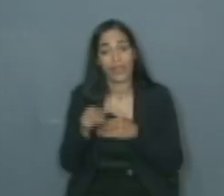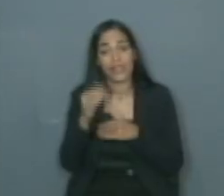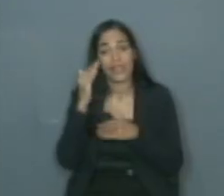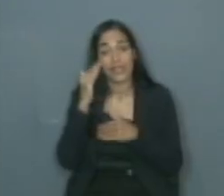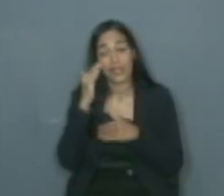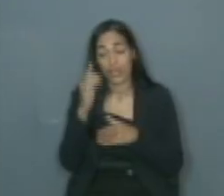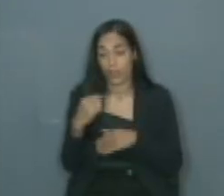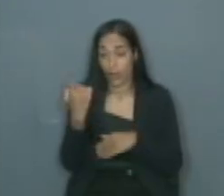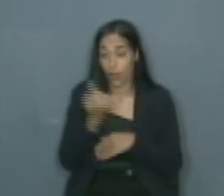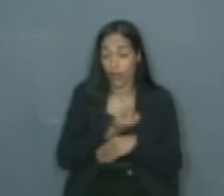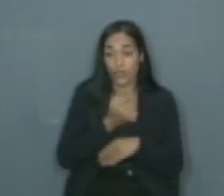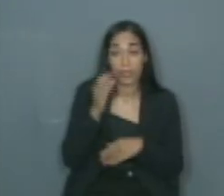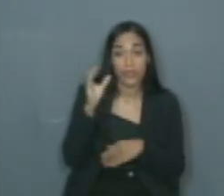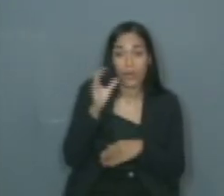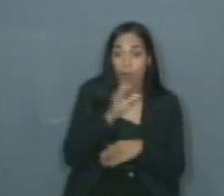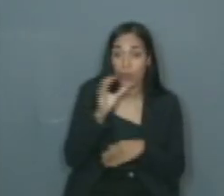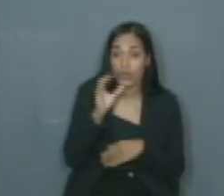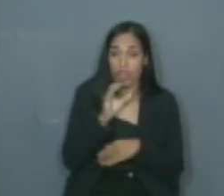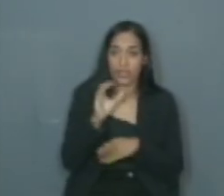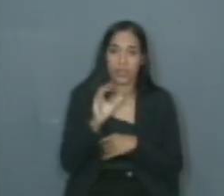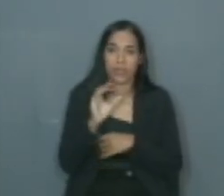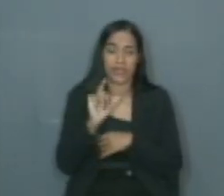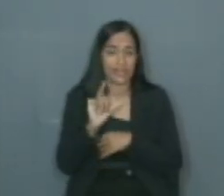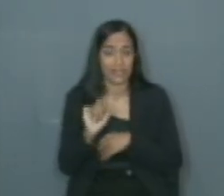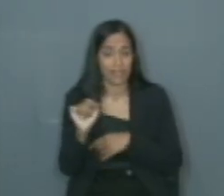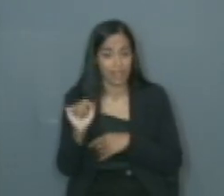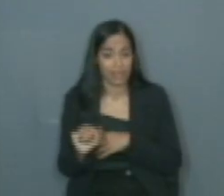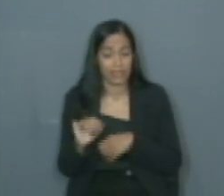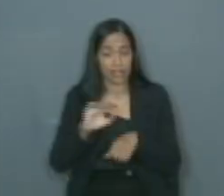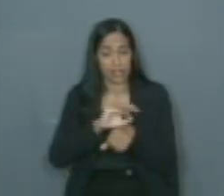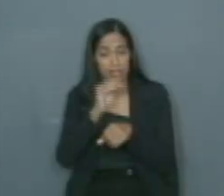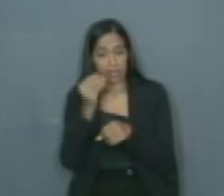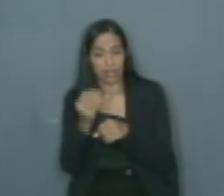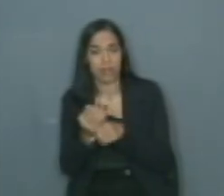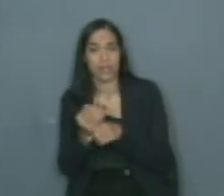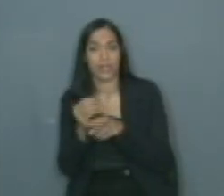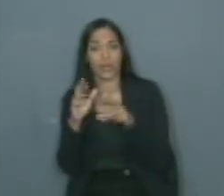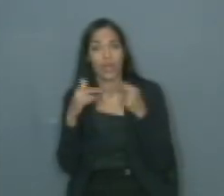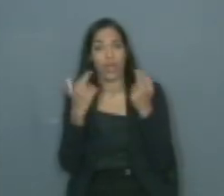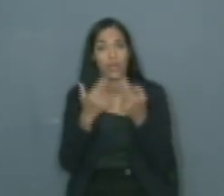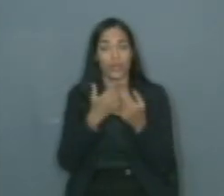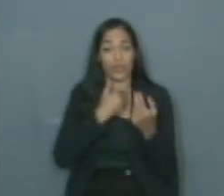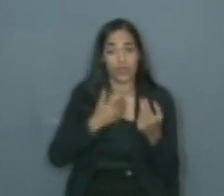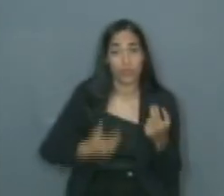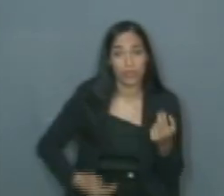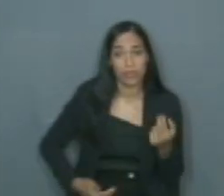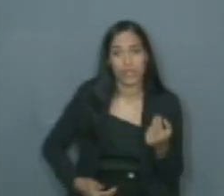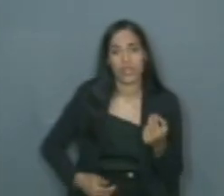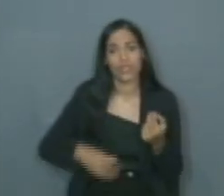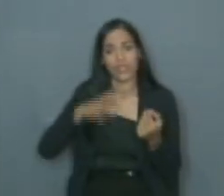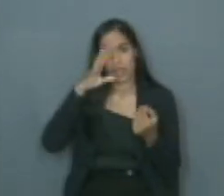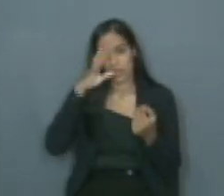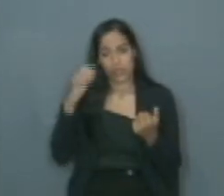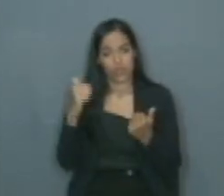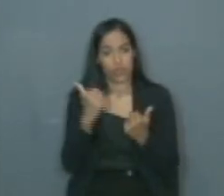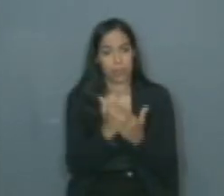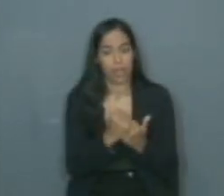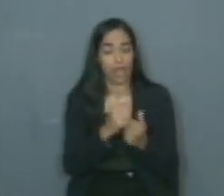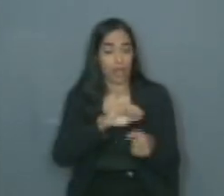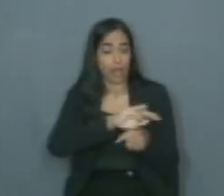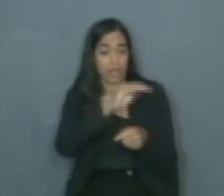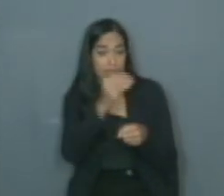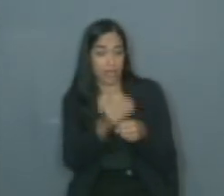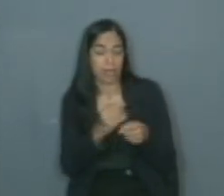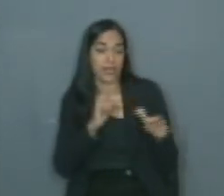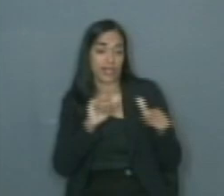possamos urgentemente sair dessa casa com audiências públicas, com medidas que a gente possa se somar e dizer assim, a Câmara Municipal do Recife